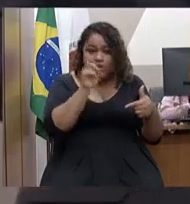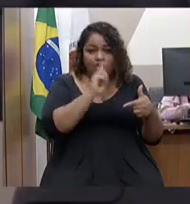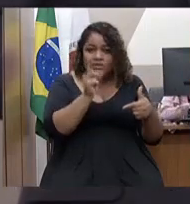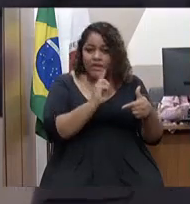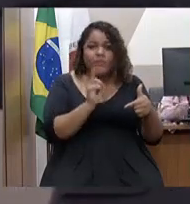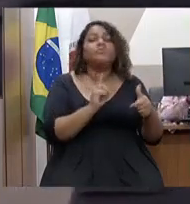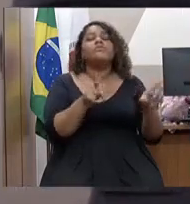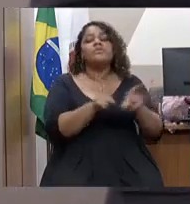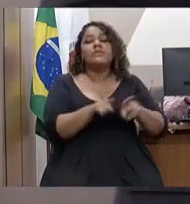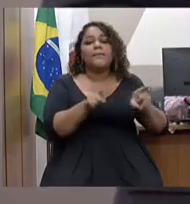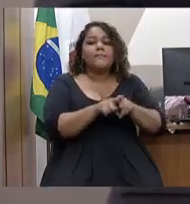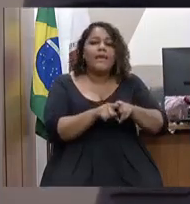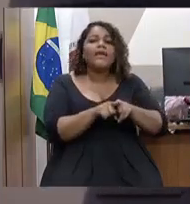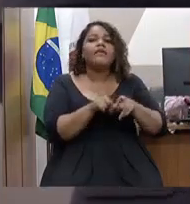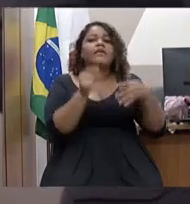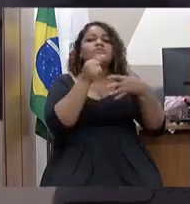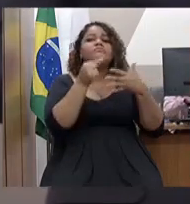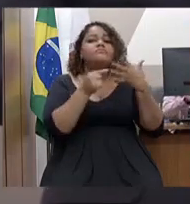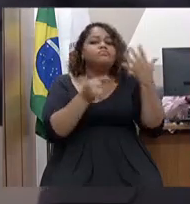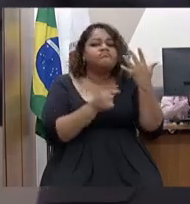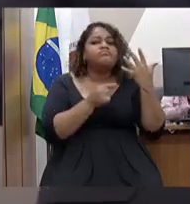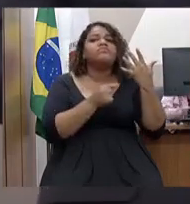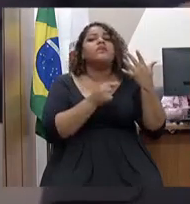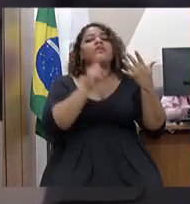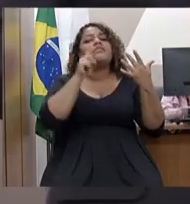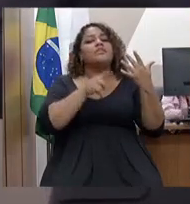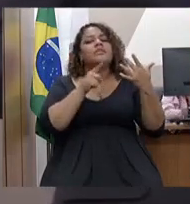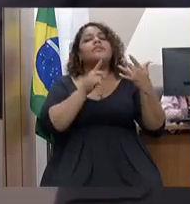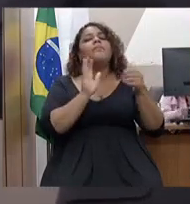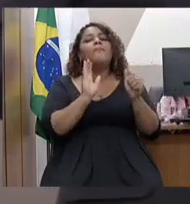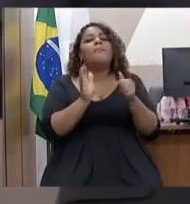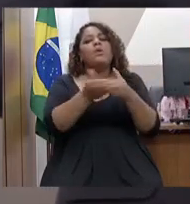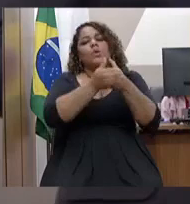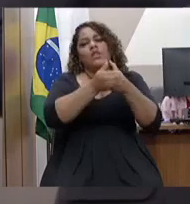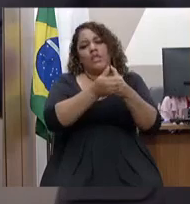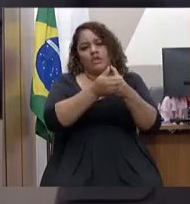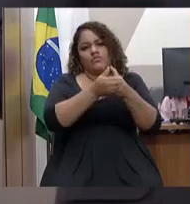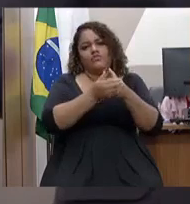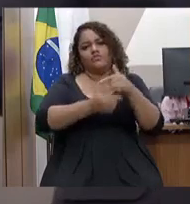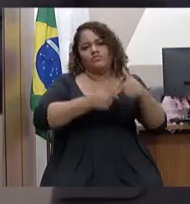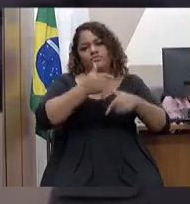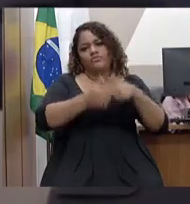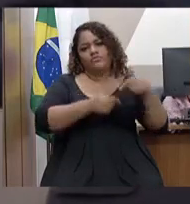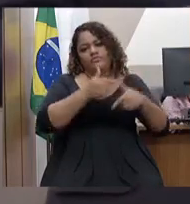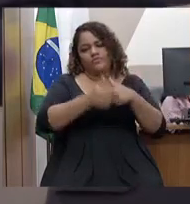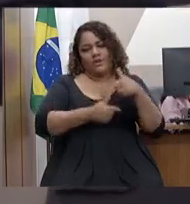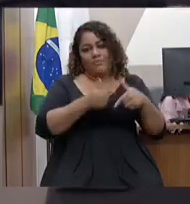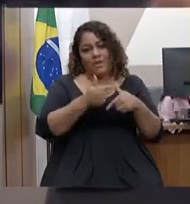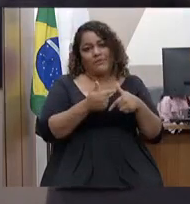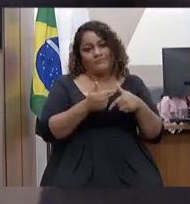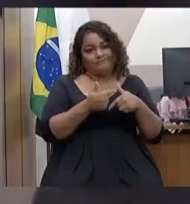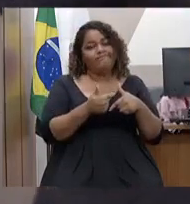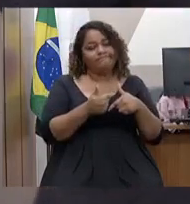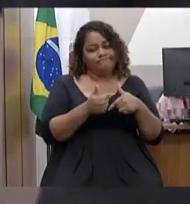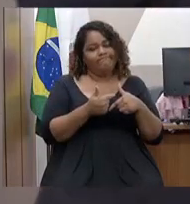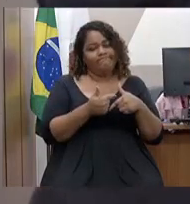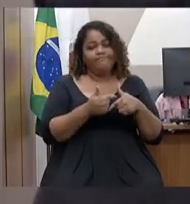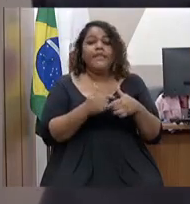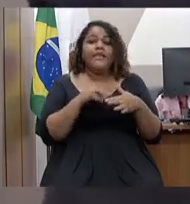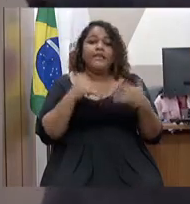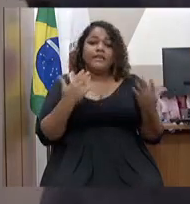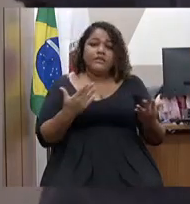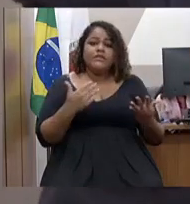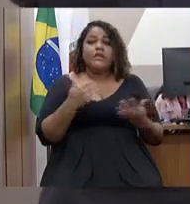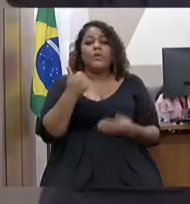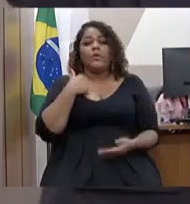de proteção do trabalho no país e eu logo que cheguei portanto procurei o Betão